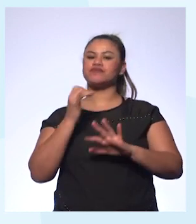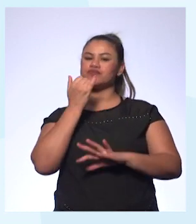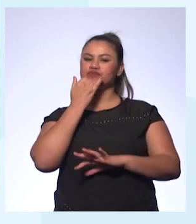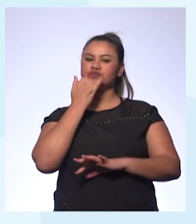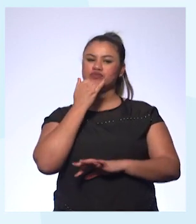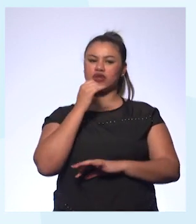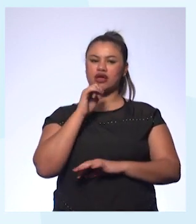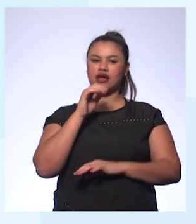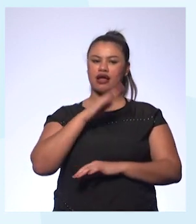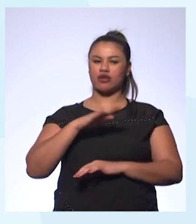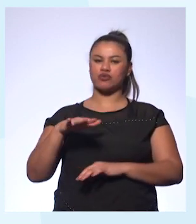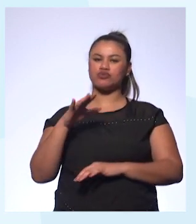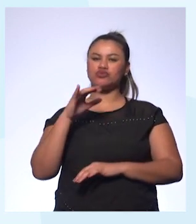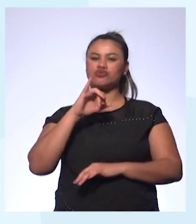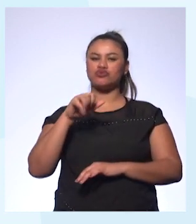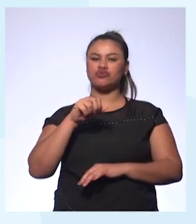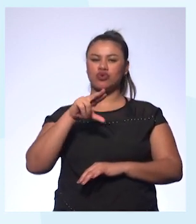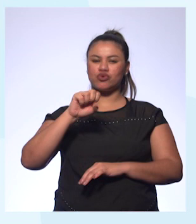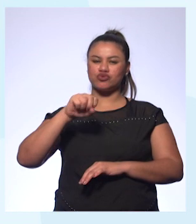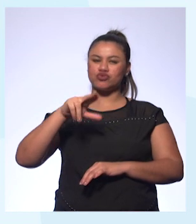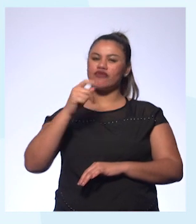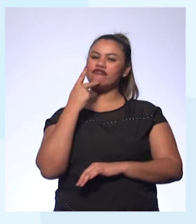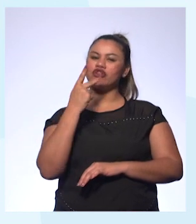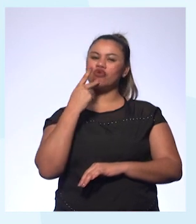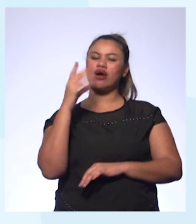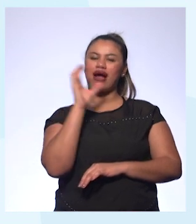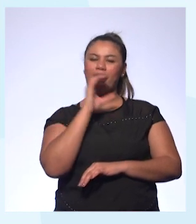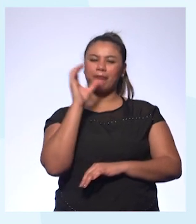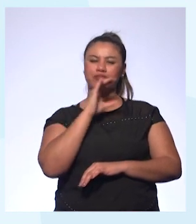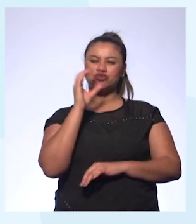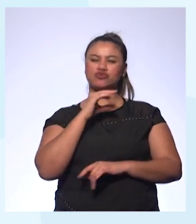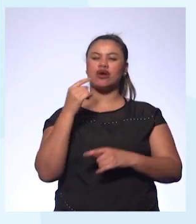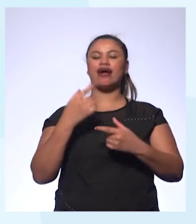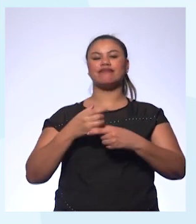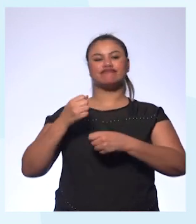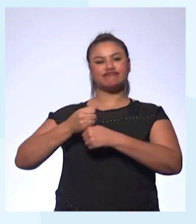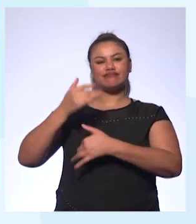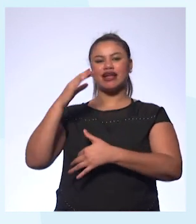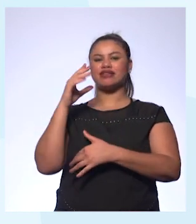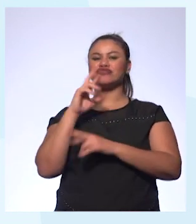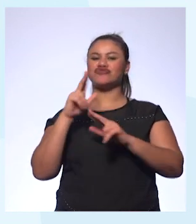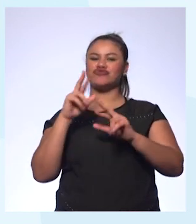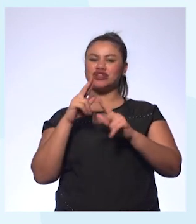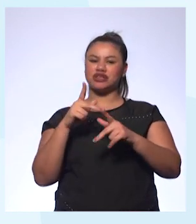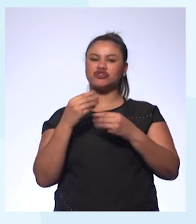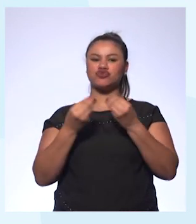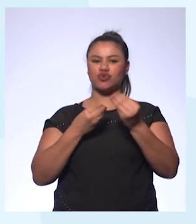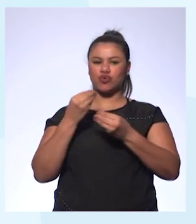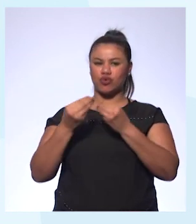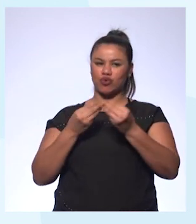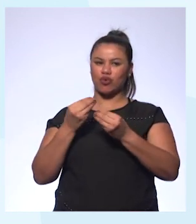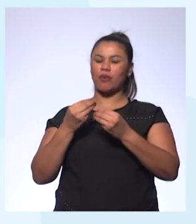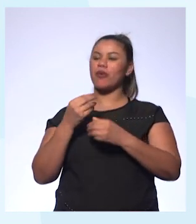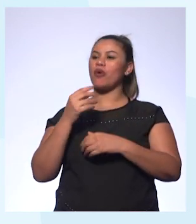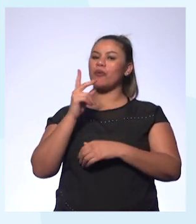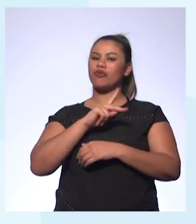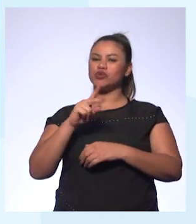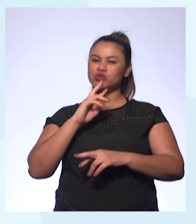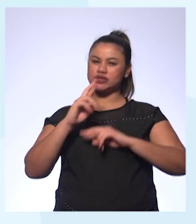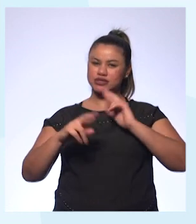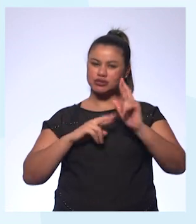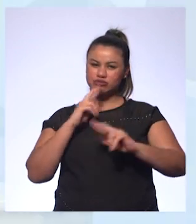Joshua reclamou da rapidez é que a interação hoje é um pouquinho diferente conforme os professores vão respondendo ele vai passando para pergunta seguinte